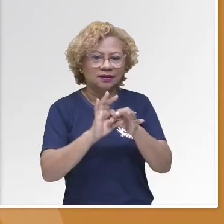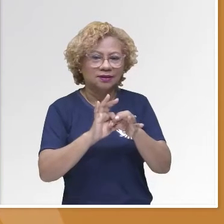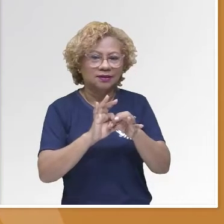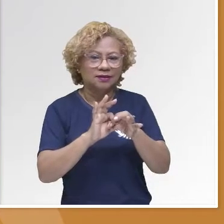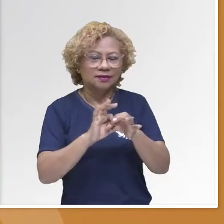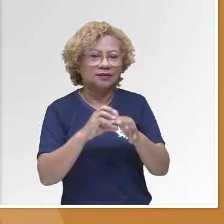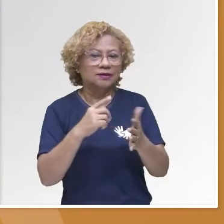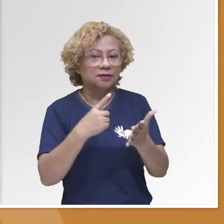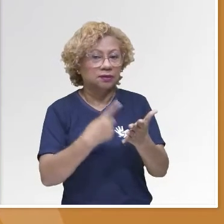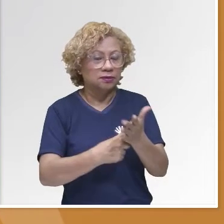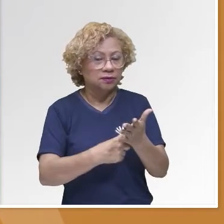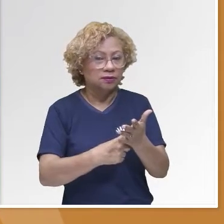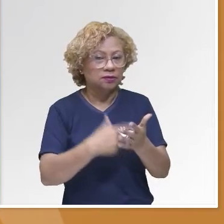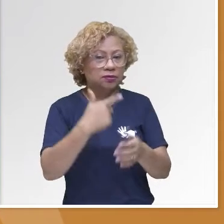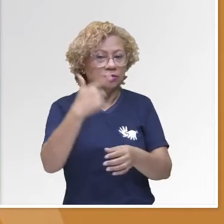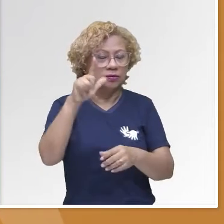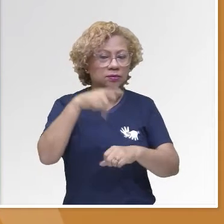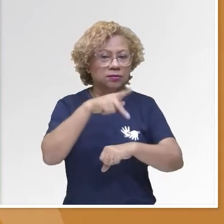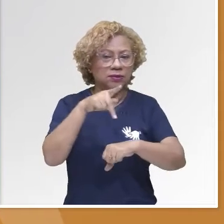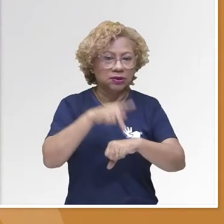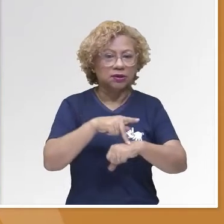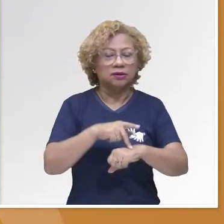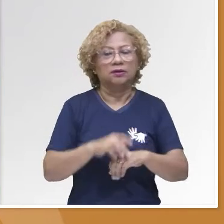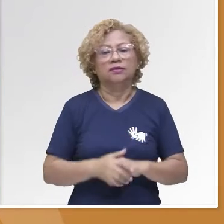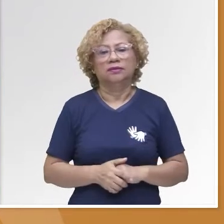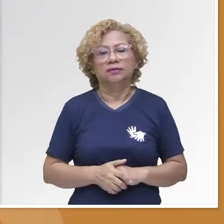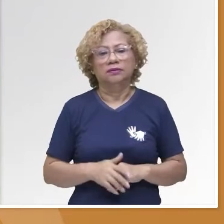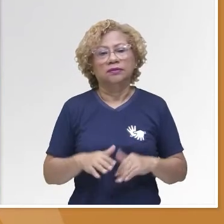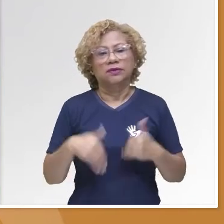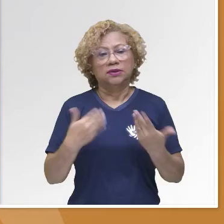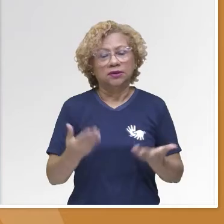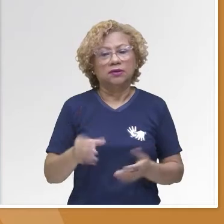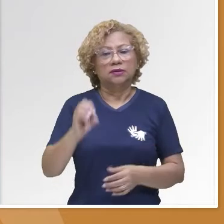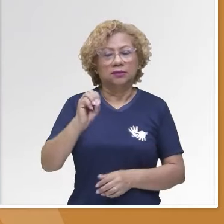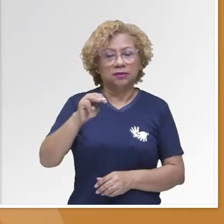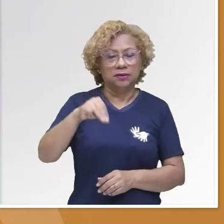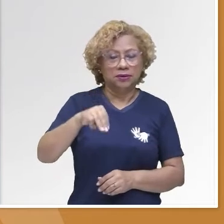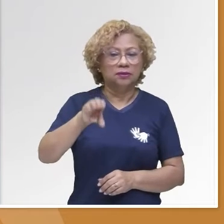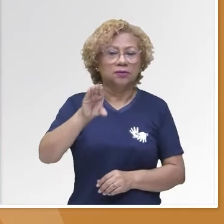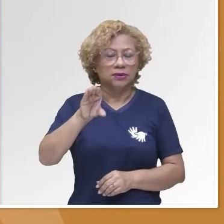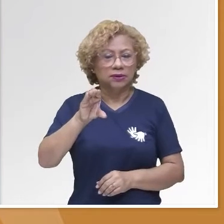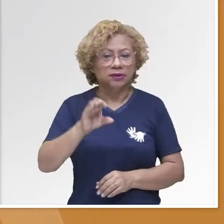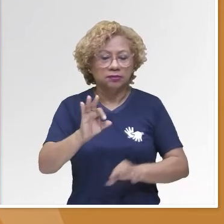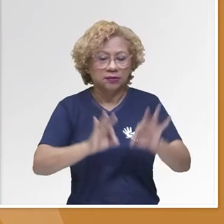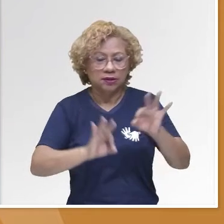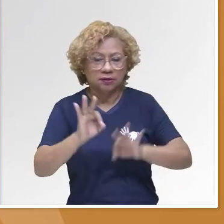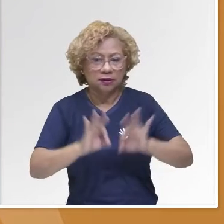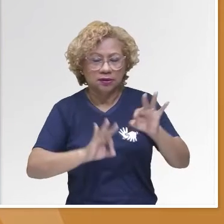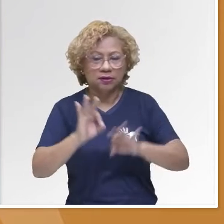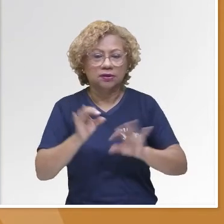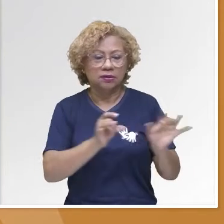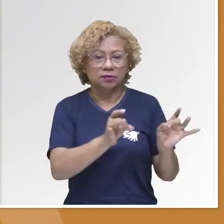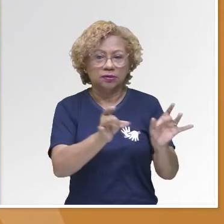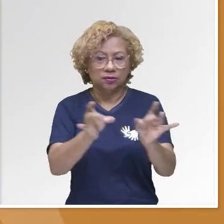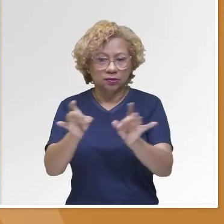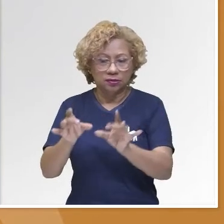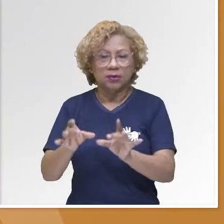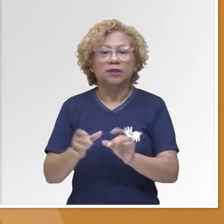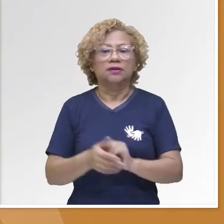além disso, a OMC, essa Organização Mundial do Comércio, vai fazer mediação